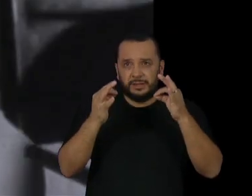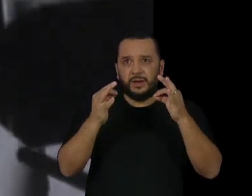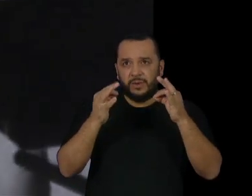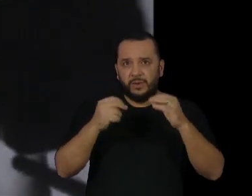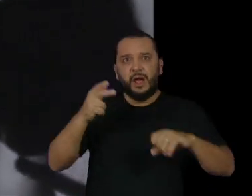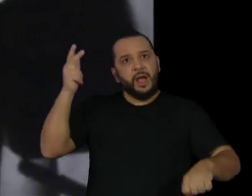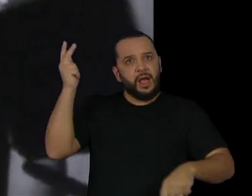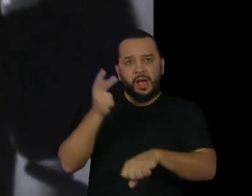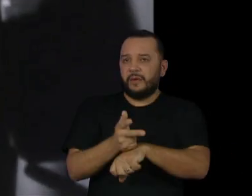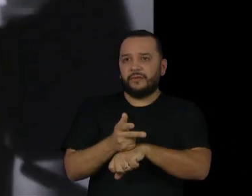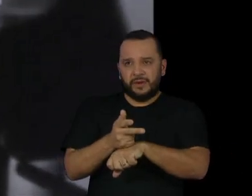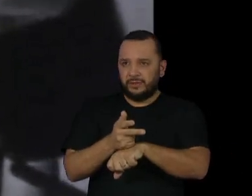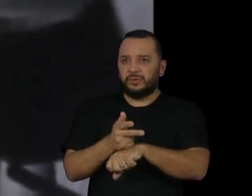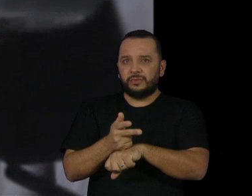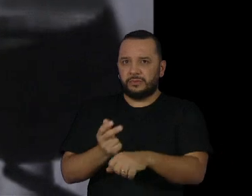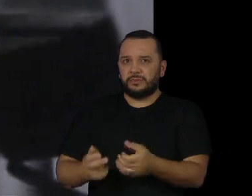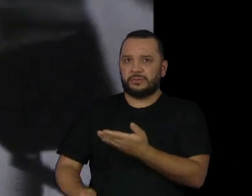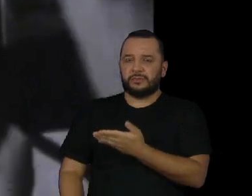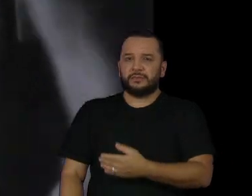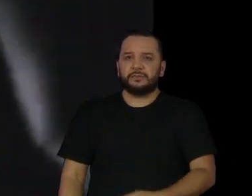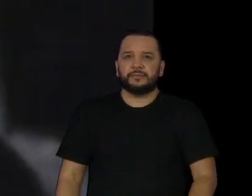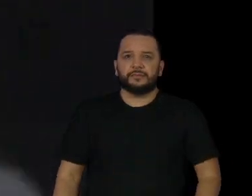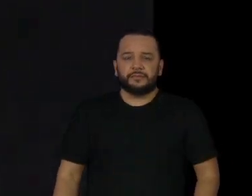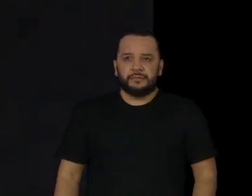Roda! Primeira!